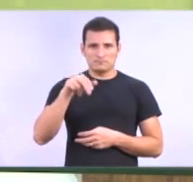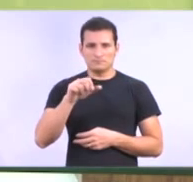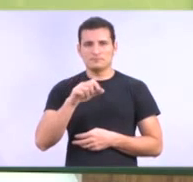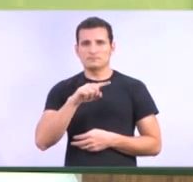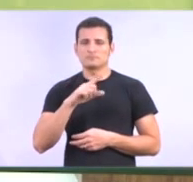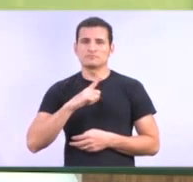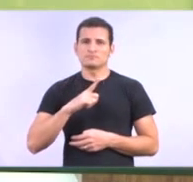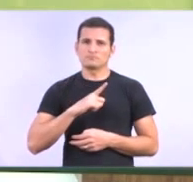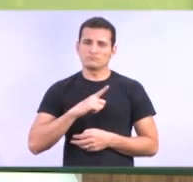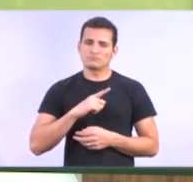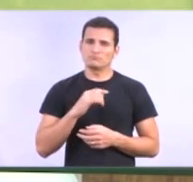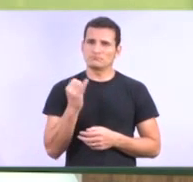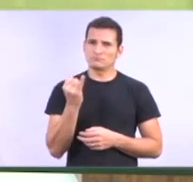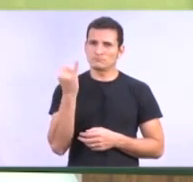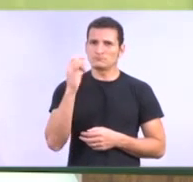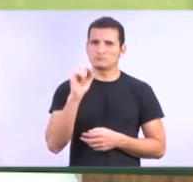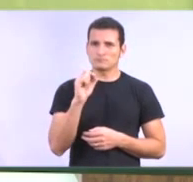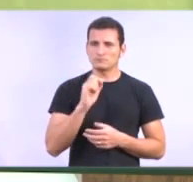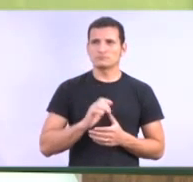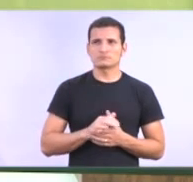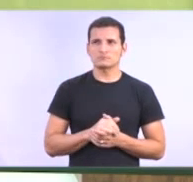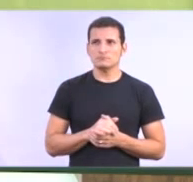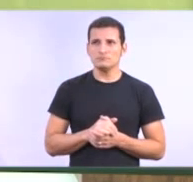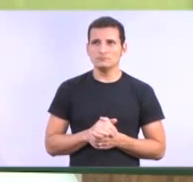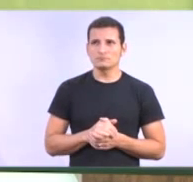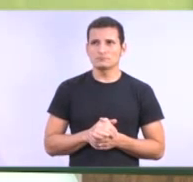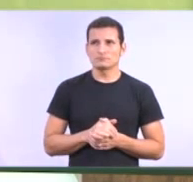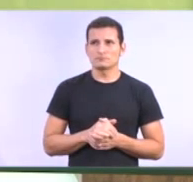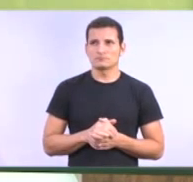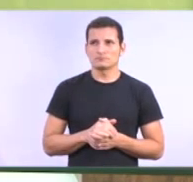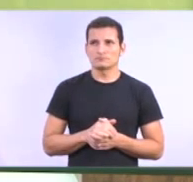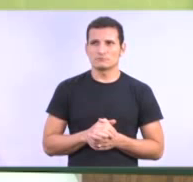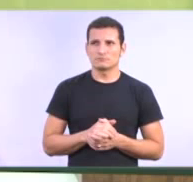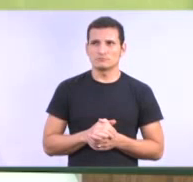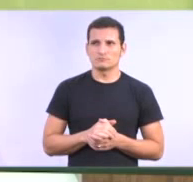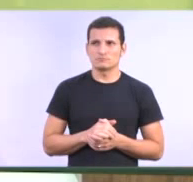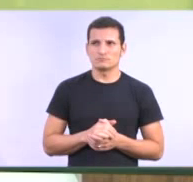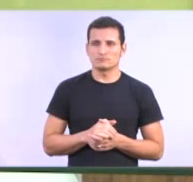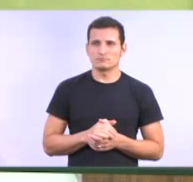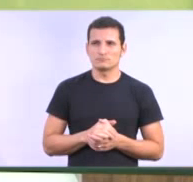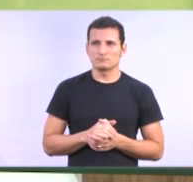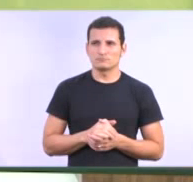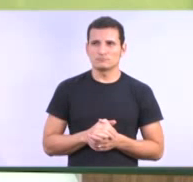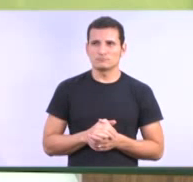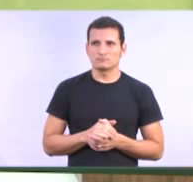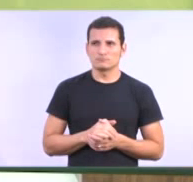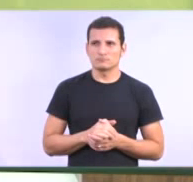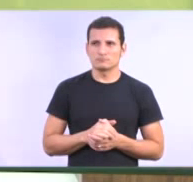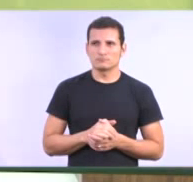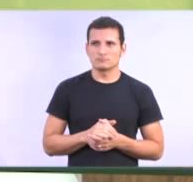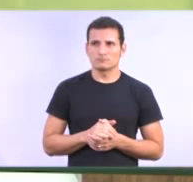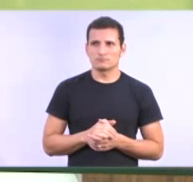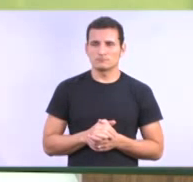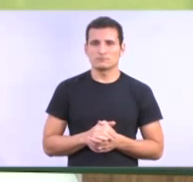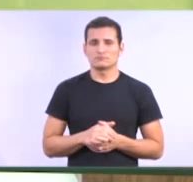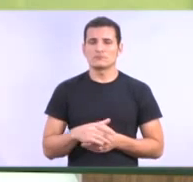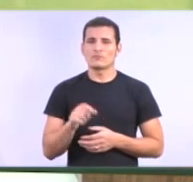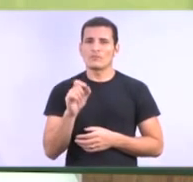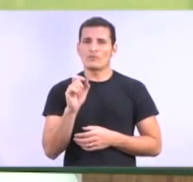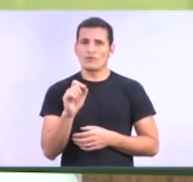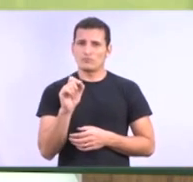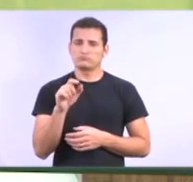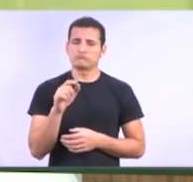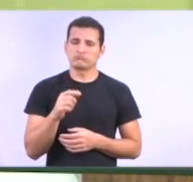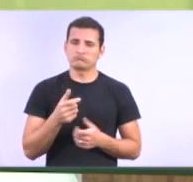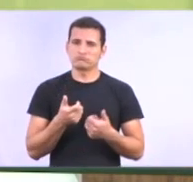muito importante. Por exemplo, que você tem que considerar que à medida que você se afasta,